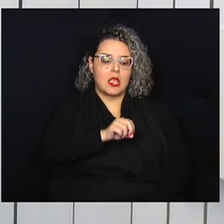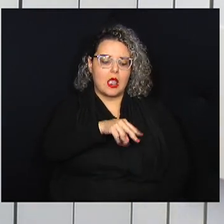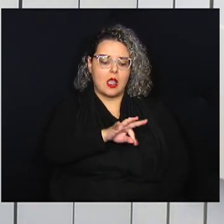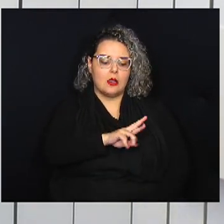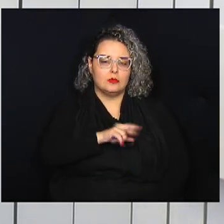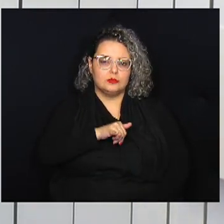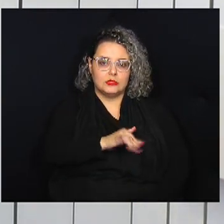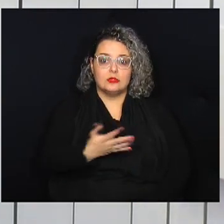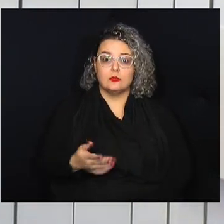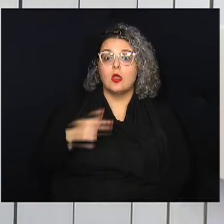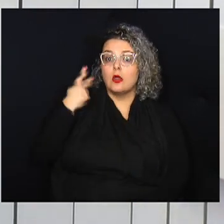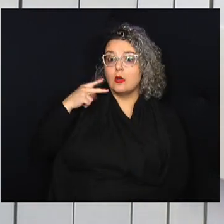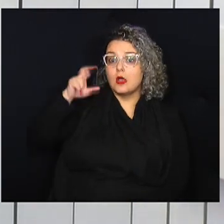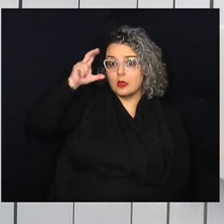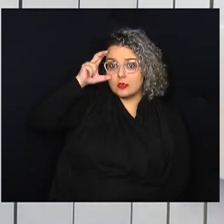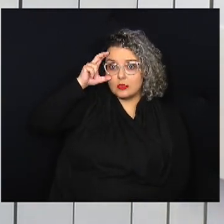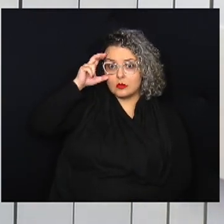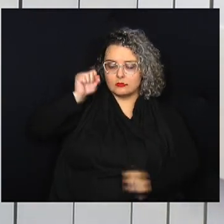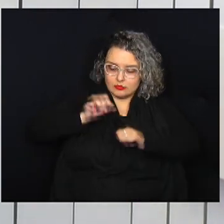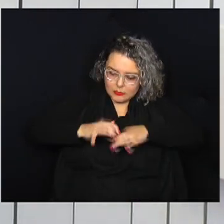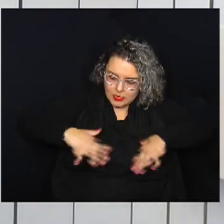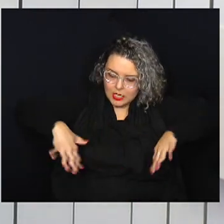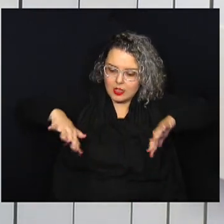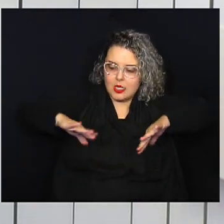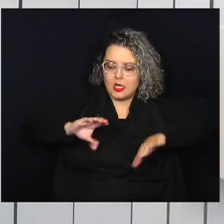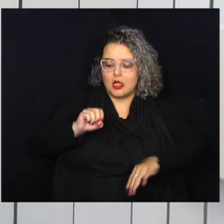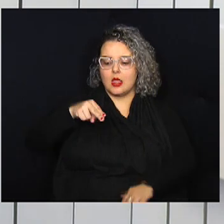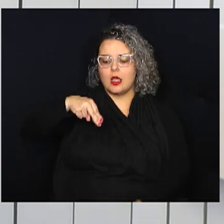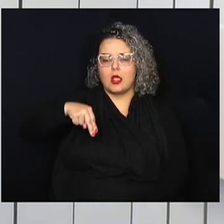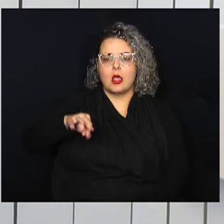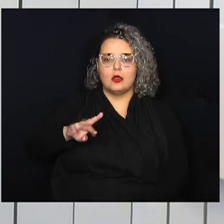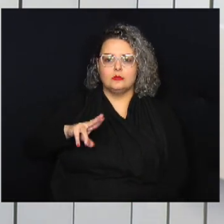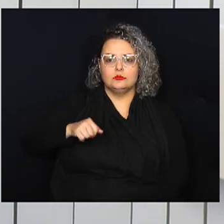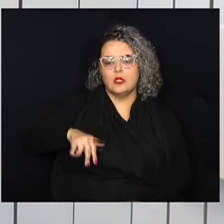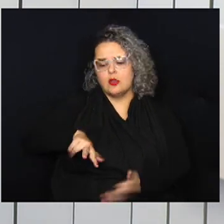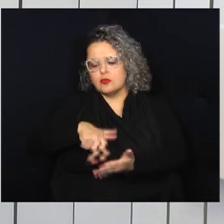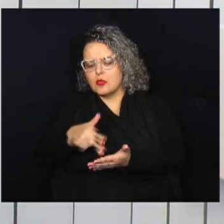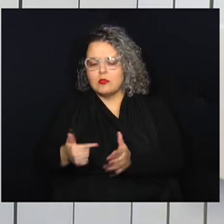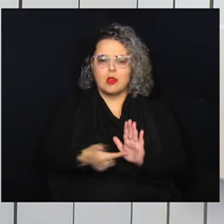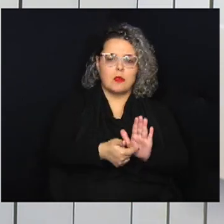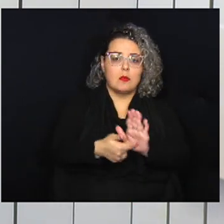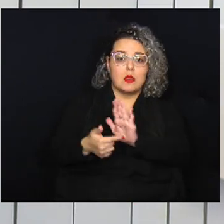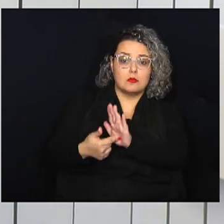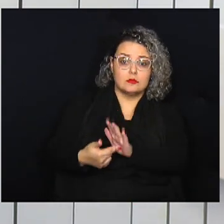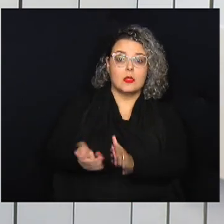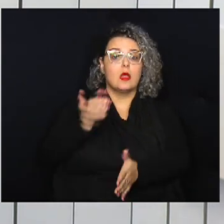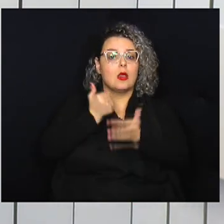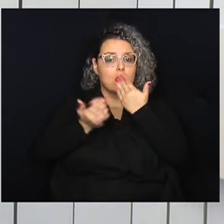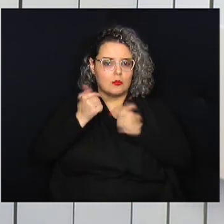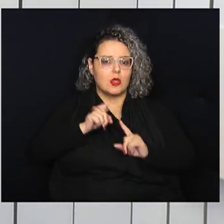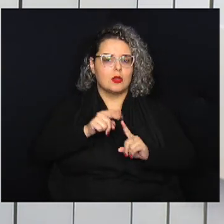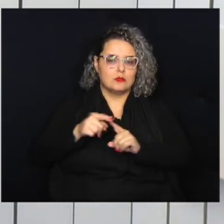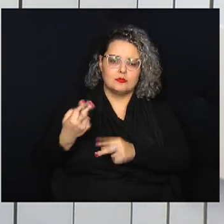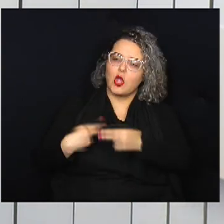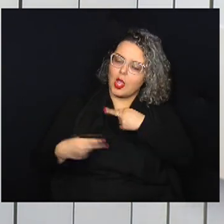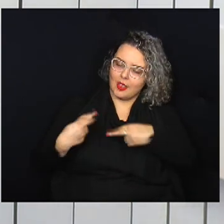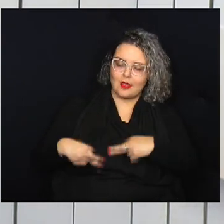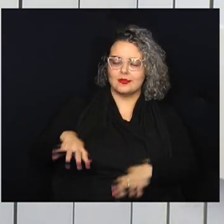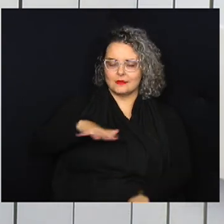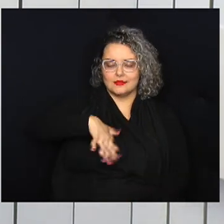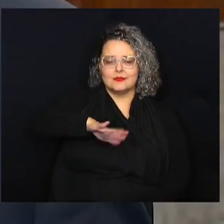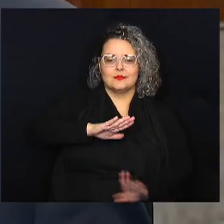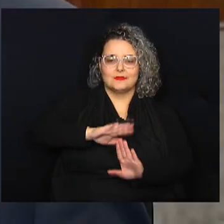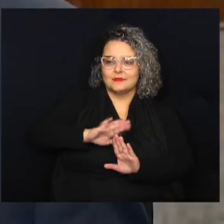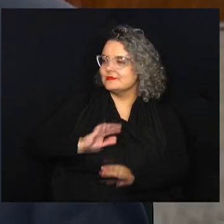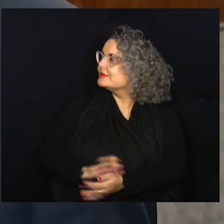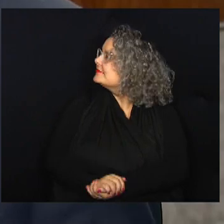quer criar o evento Arena Country, com danças, exposições e comidas relacionadas a essas